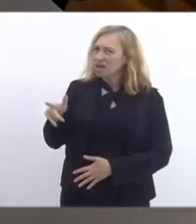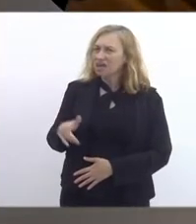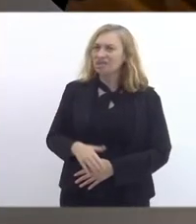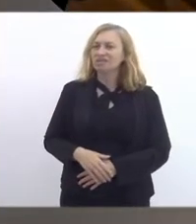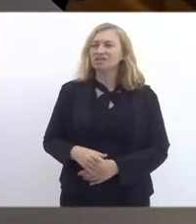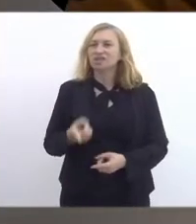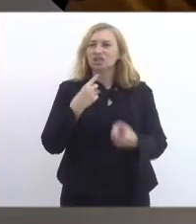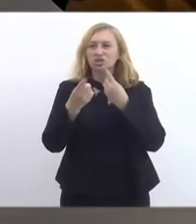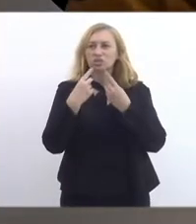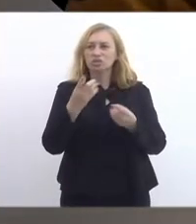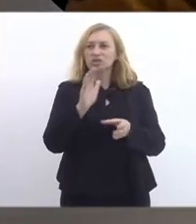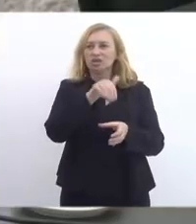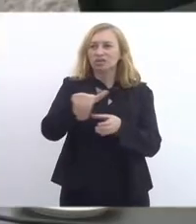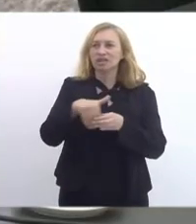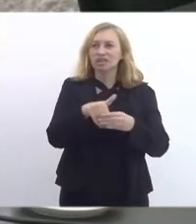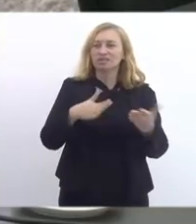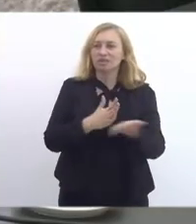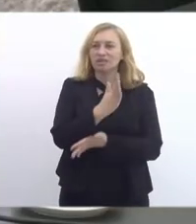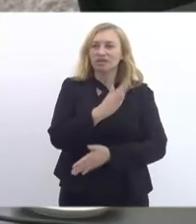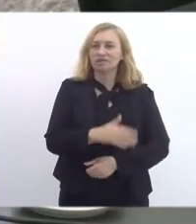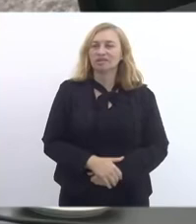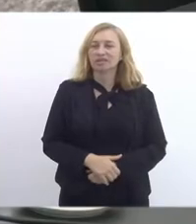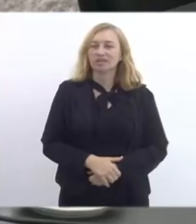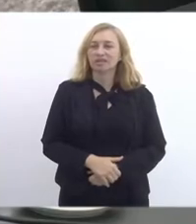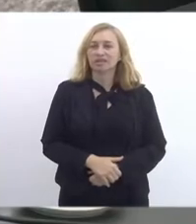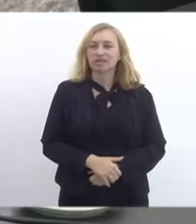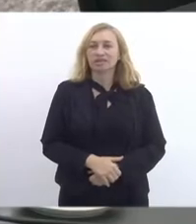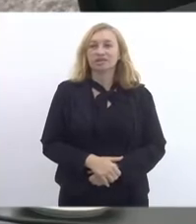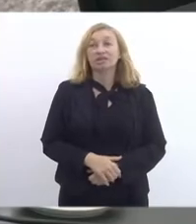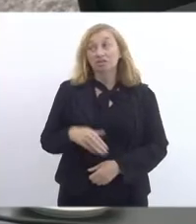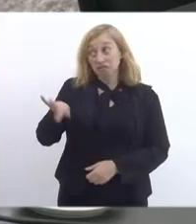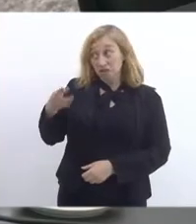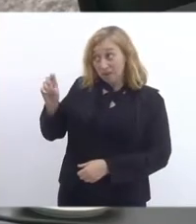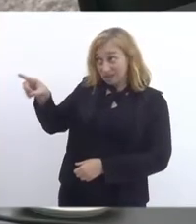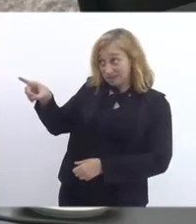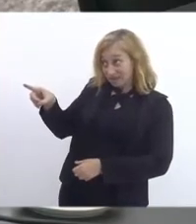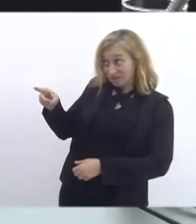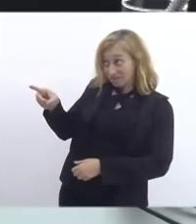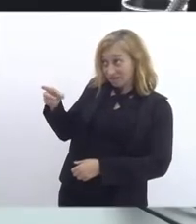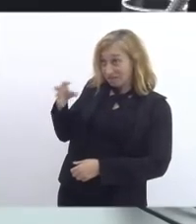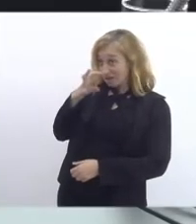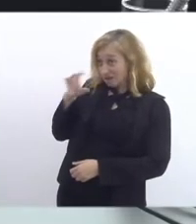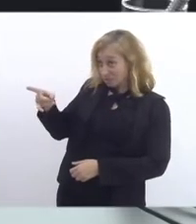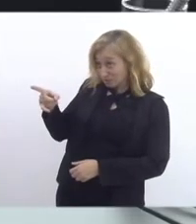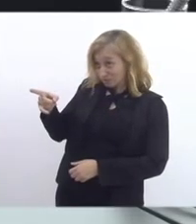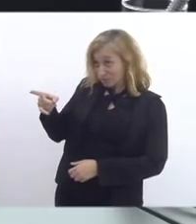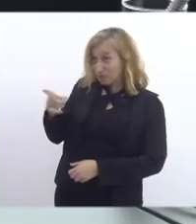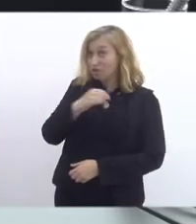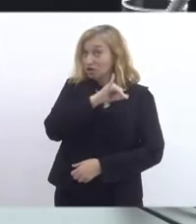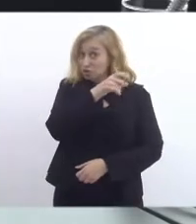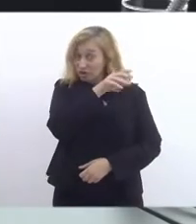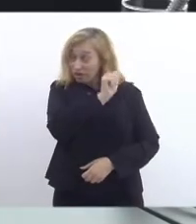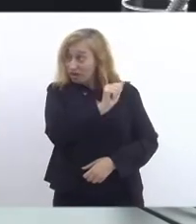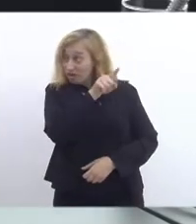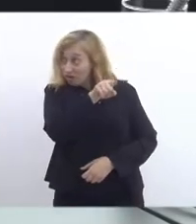Em discussão e votação aprovada. Tá vendo, Marcelo? Quem te denunciou, Marcelo, que era foi a Juliana hoje,